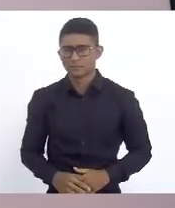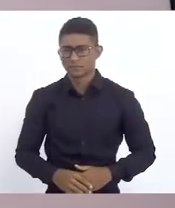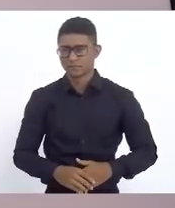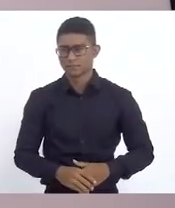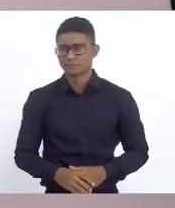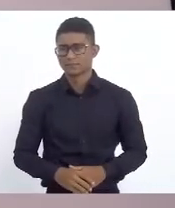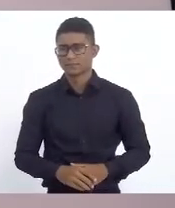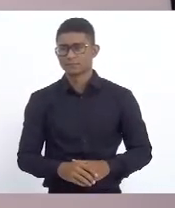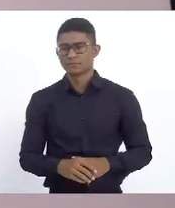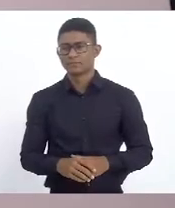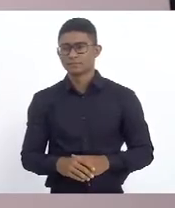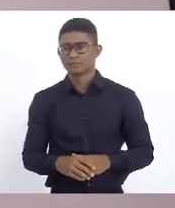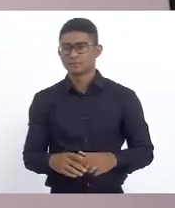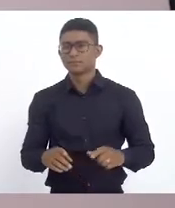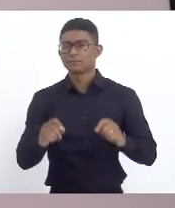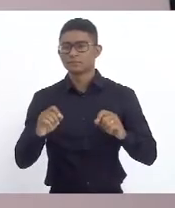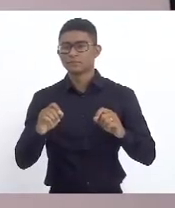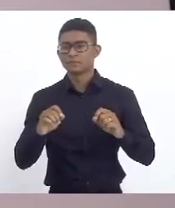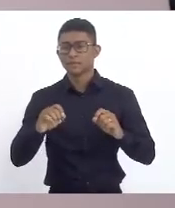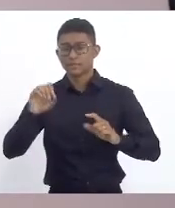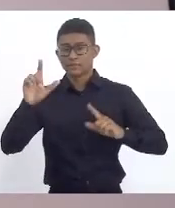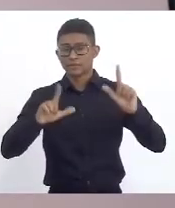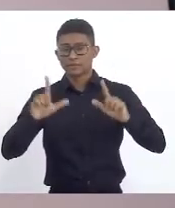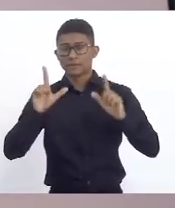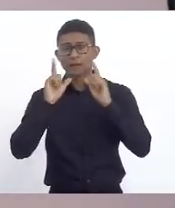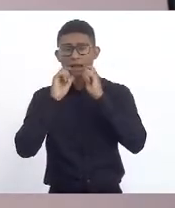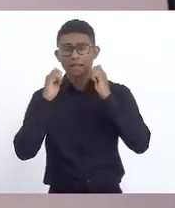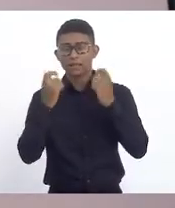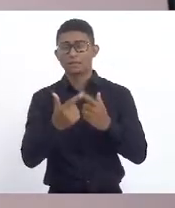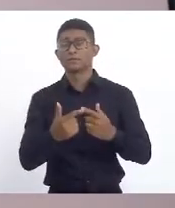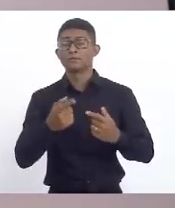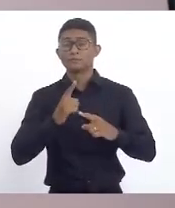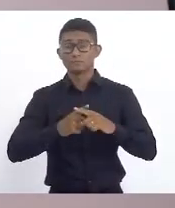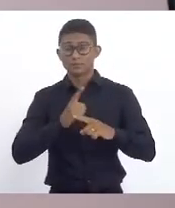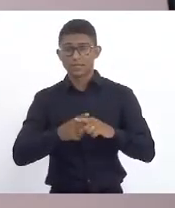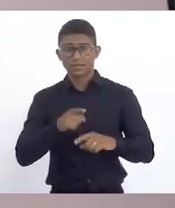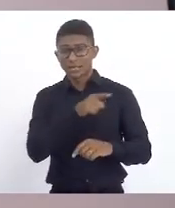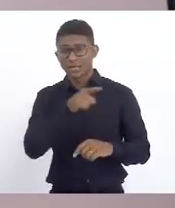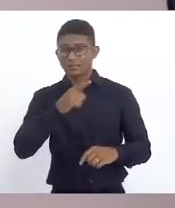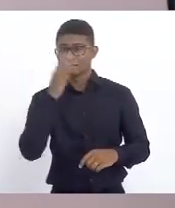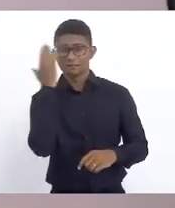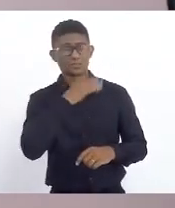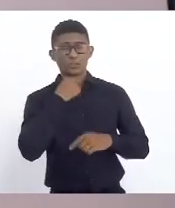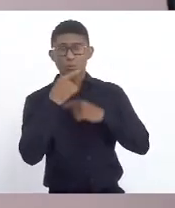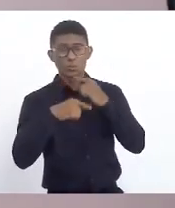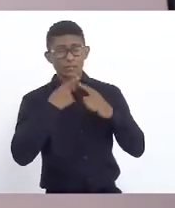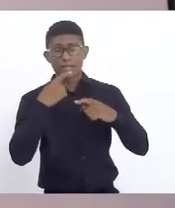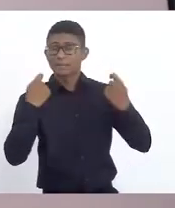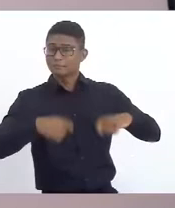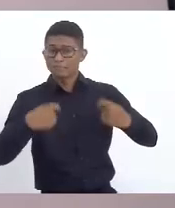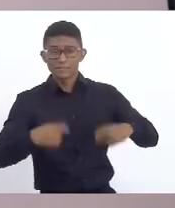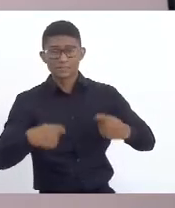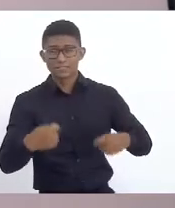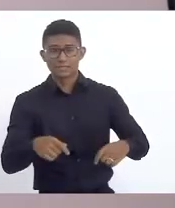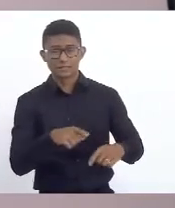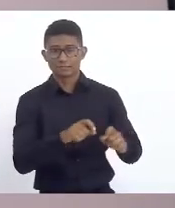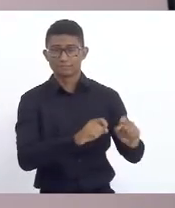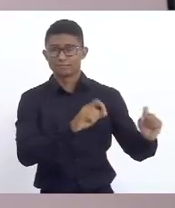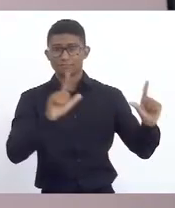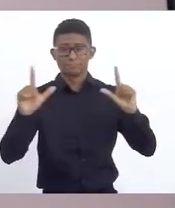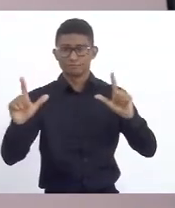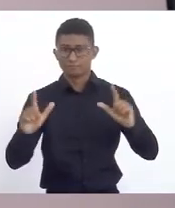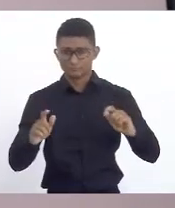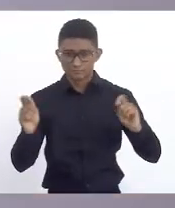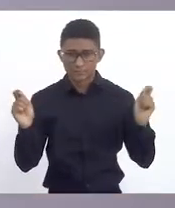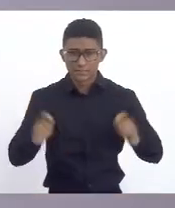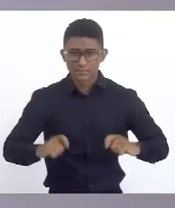Vai na TV Alerj, é isso? Compartilhar no link mesmo, né? É, porque eles não vão conseguir ver, naturalmente. Tem que compartilhar, porque quem está no sistema remoto tem que ver. Existe a apresentação. Existe a